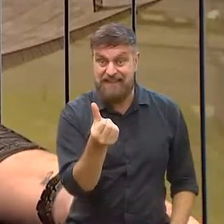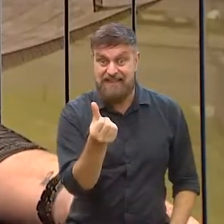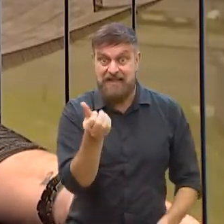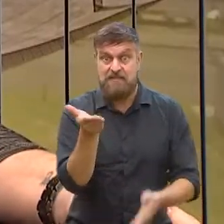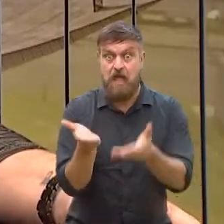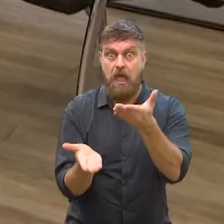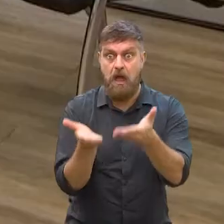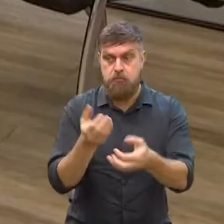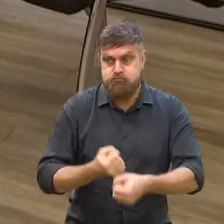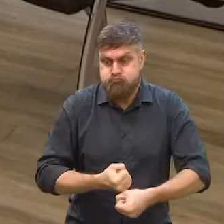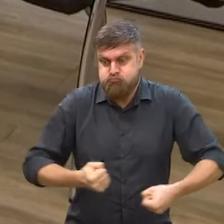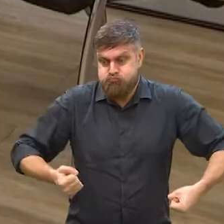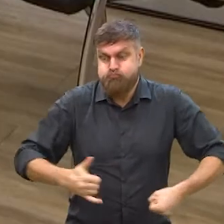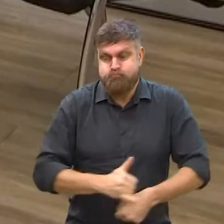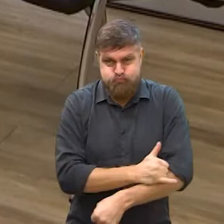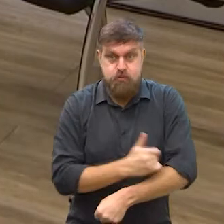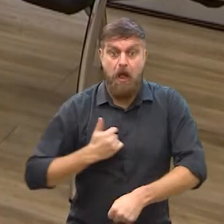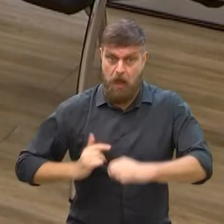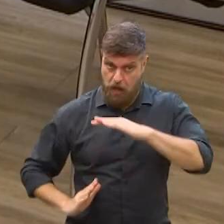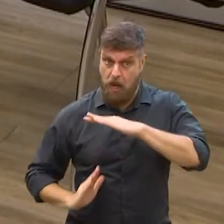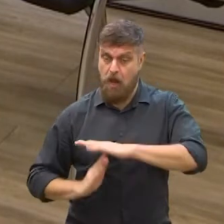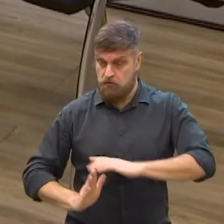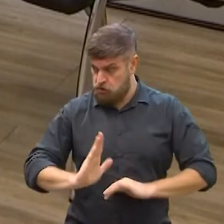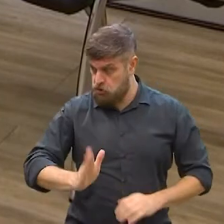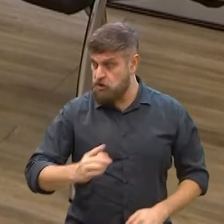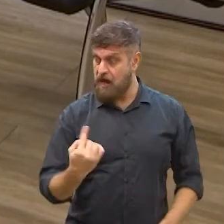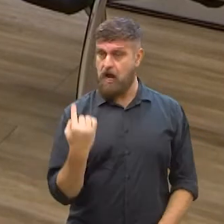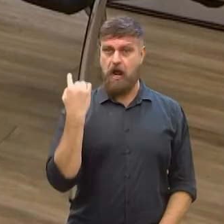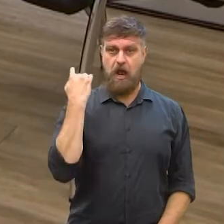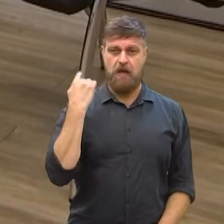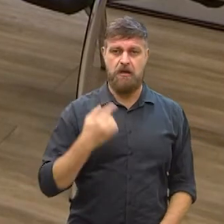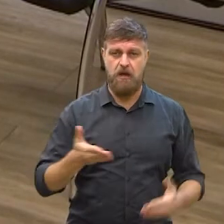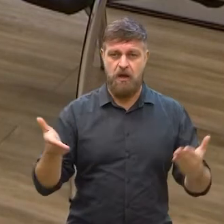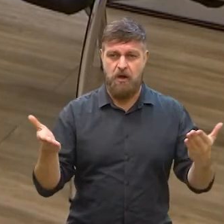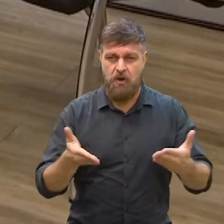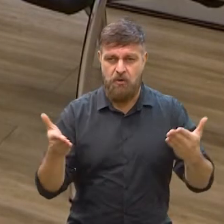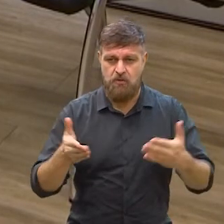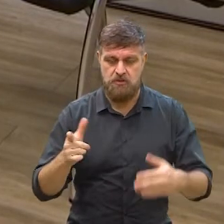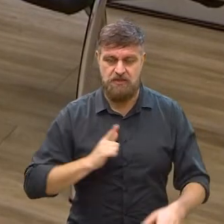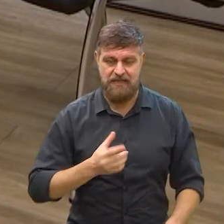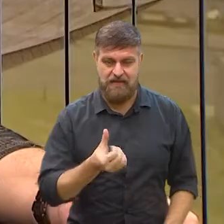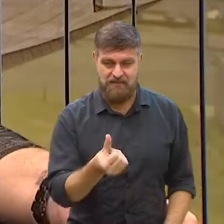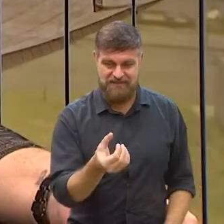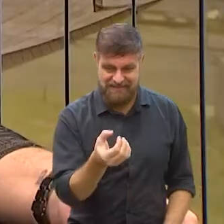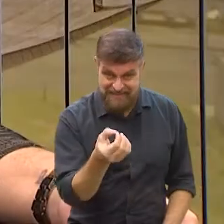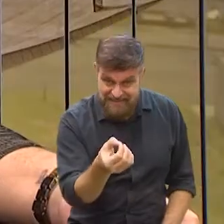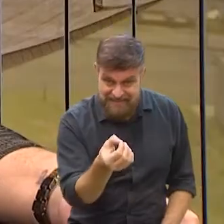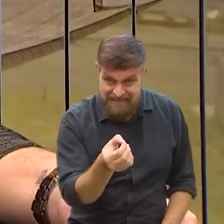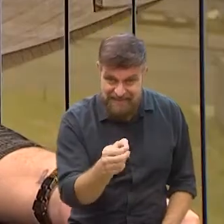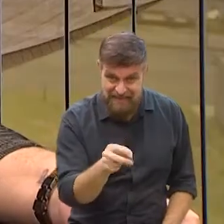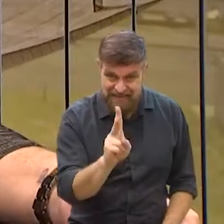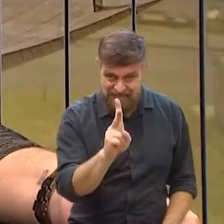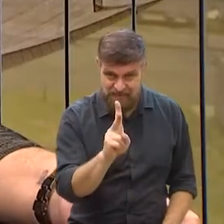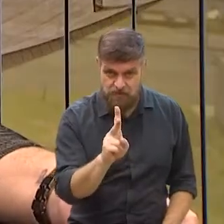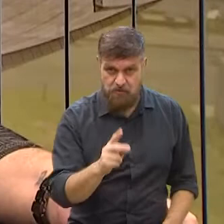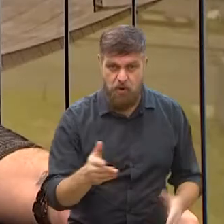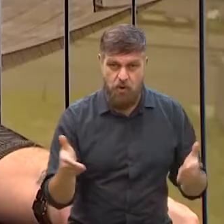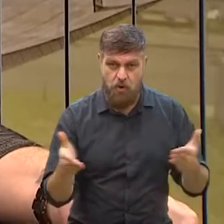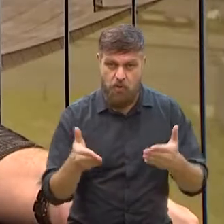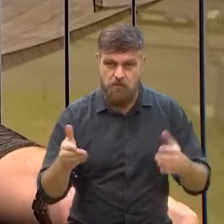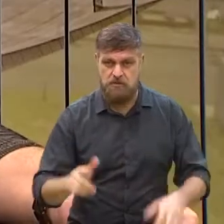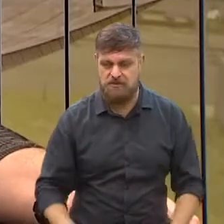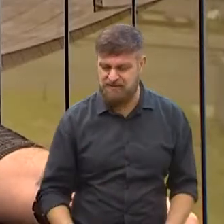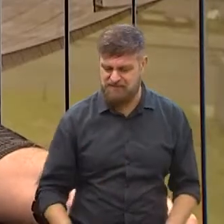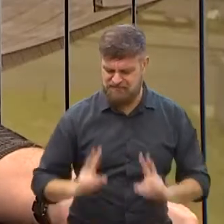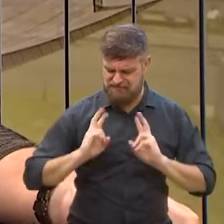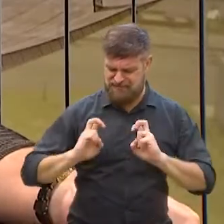É bastante. Entendeu? Hoje eu cheguei nos 60 depois, quando eu operei, mas me achei